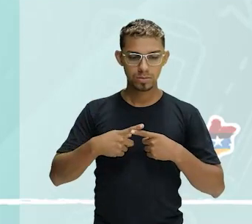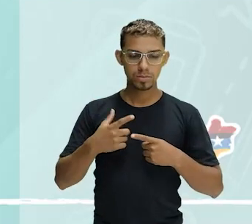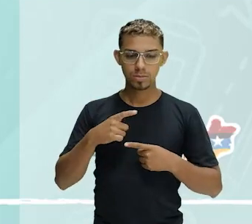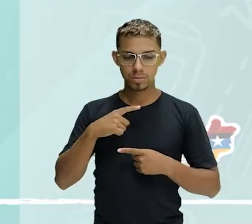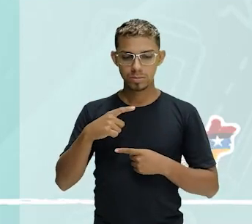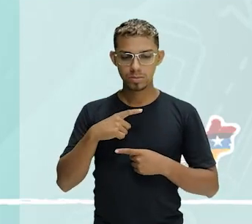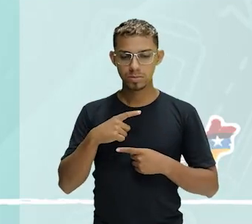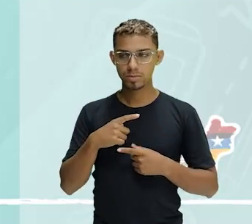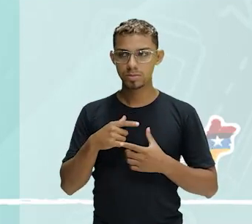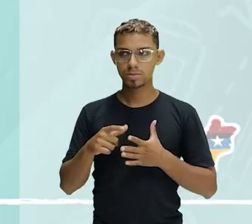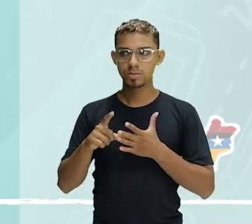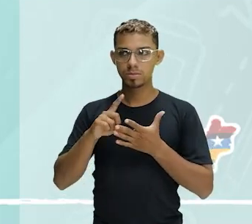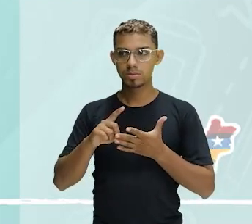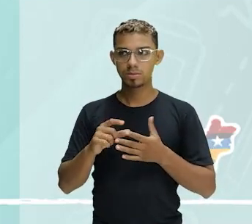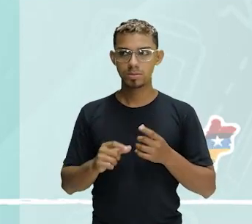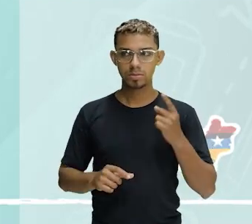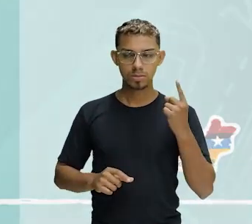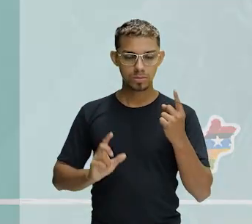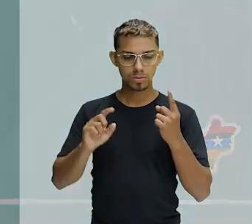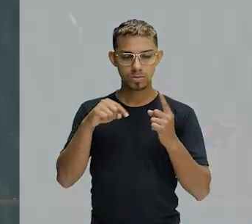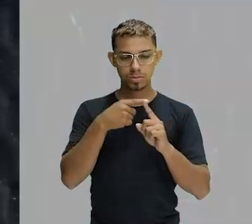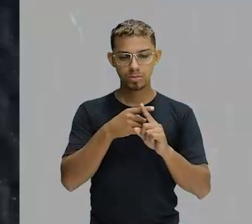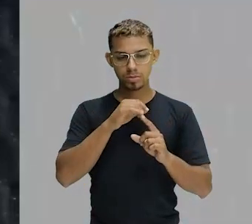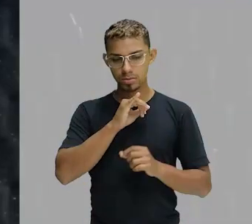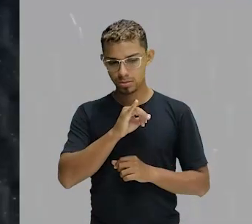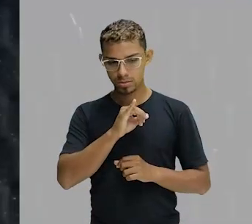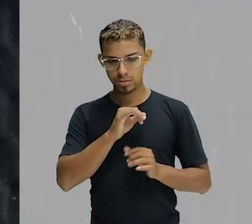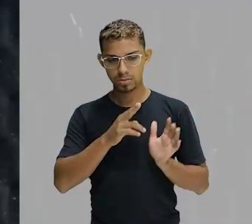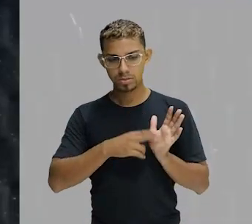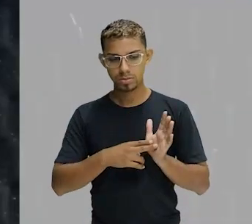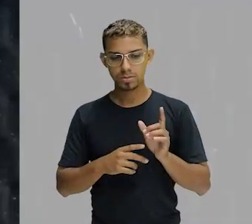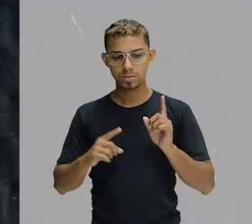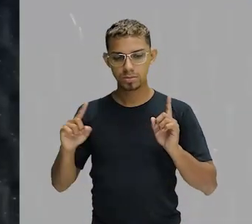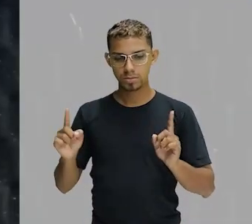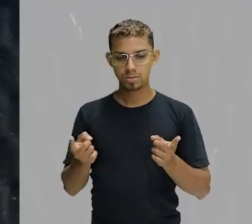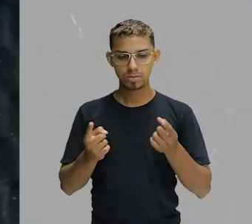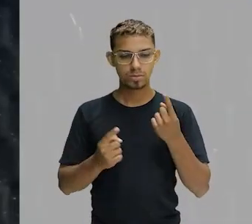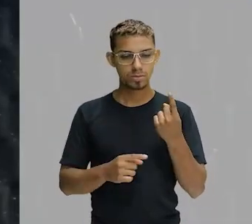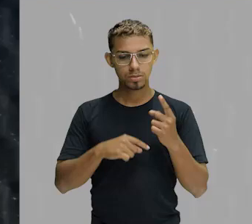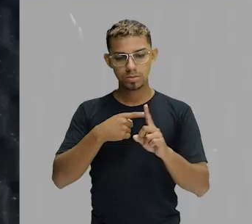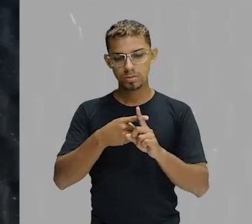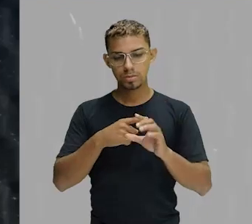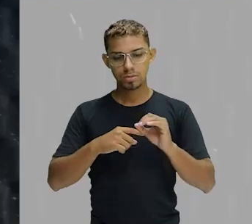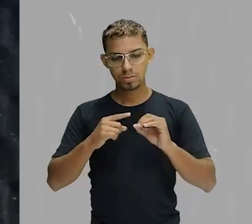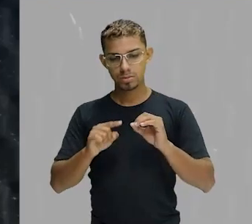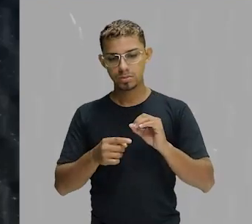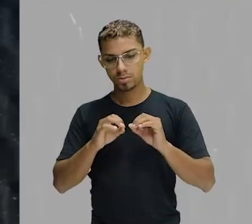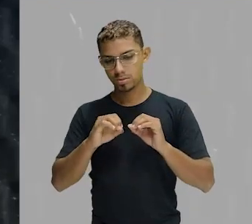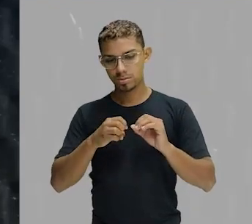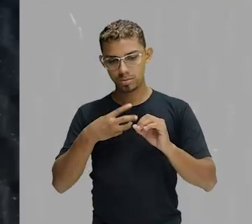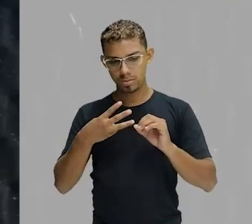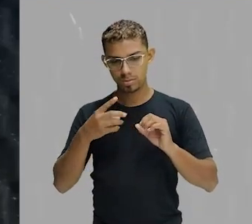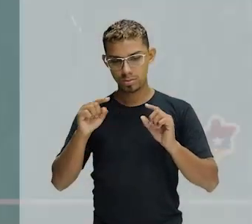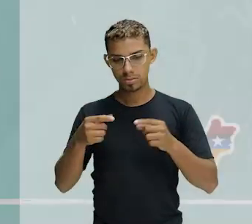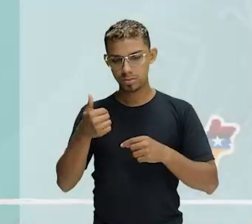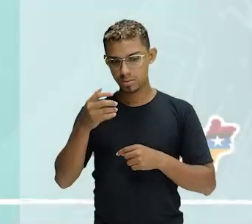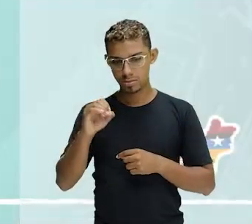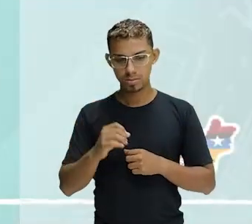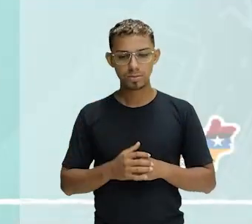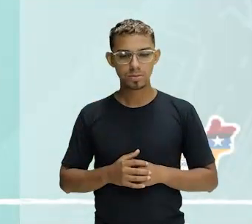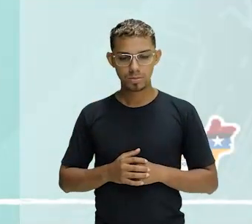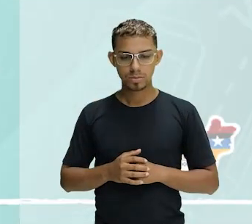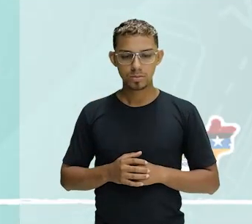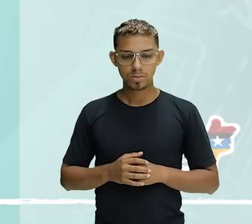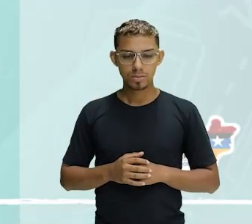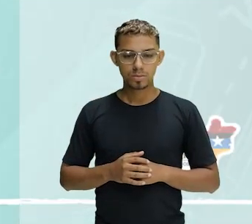anterior. Então, eu tenho 1 mais I igual a 1 mais 0,03 elevado à décima. Ou seja,